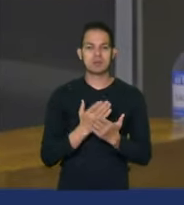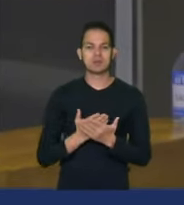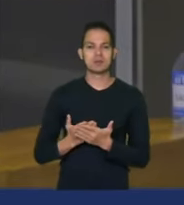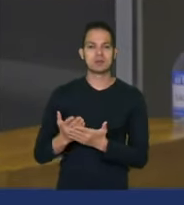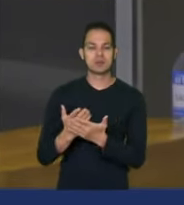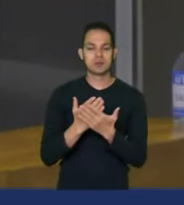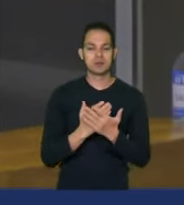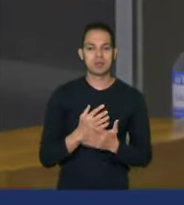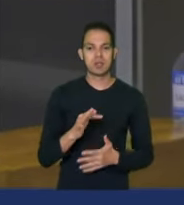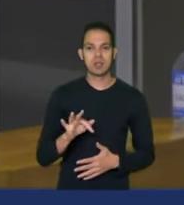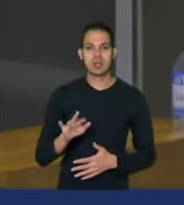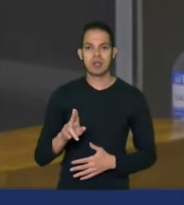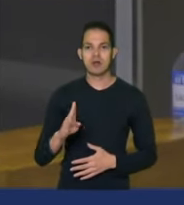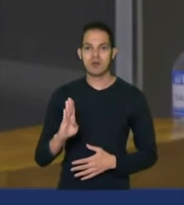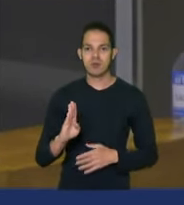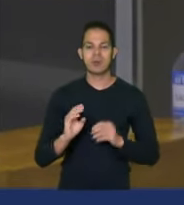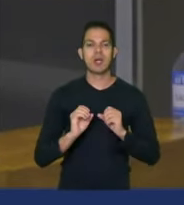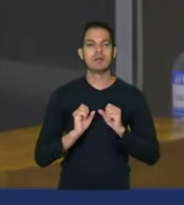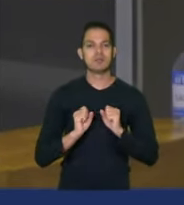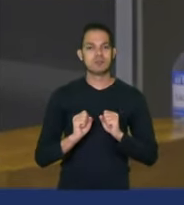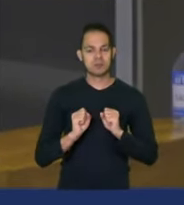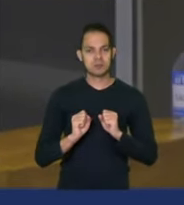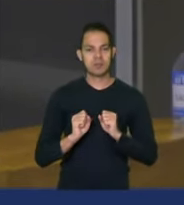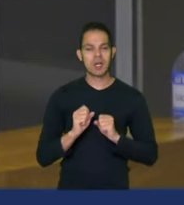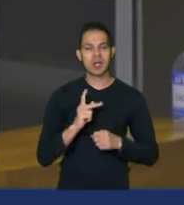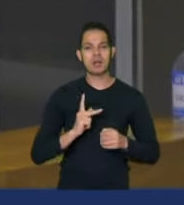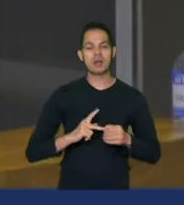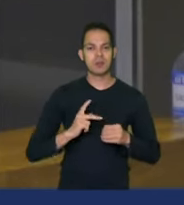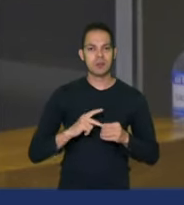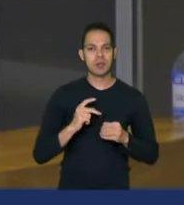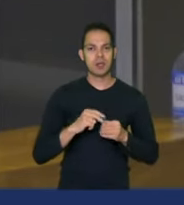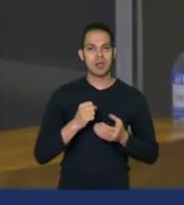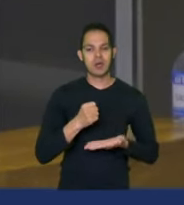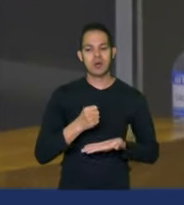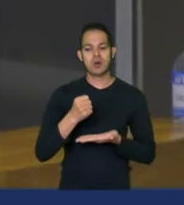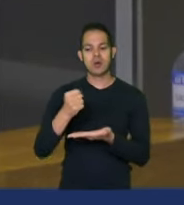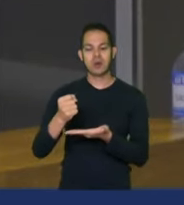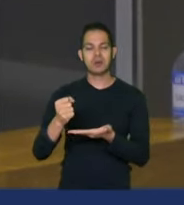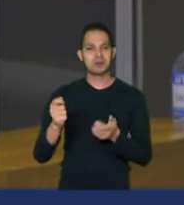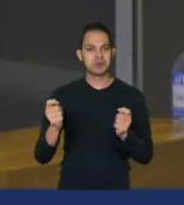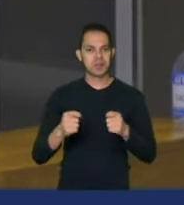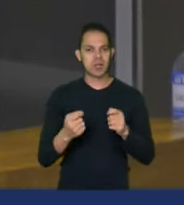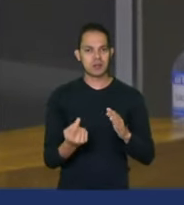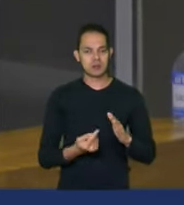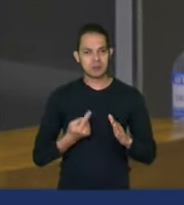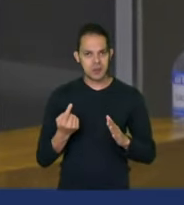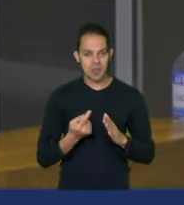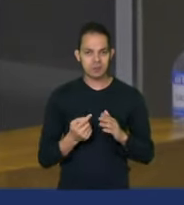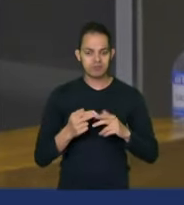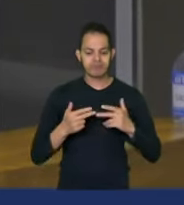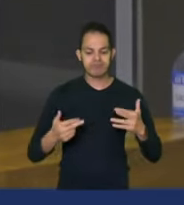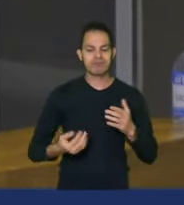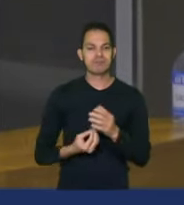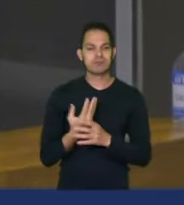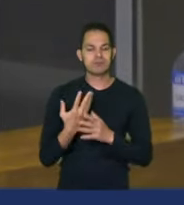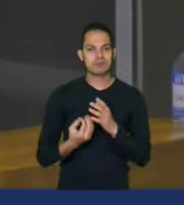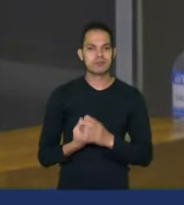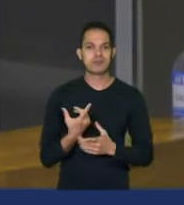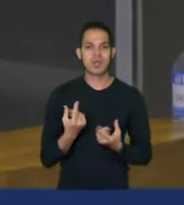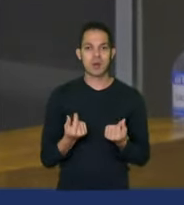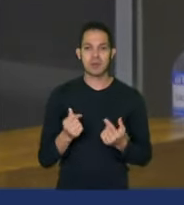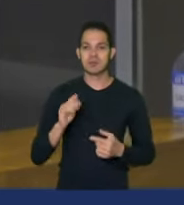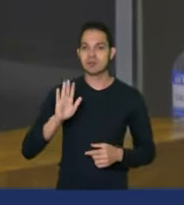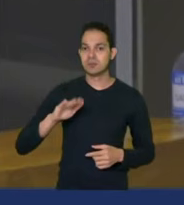FUP, a Petrobras pode suprir, teria autossuficiência na produção de derivados, a um preço menor do que